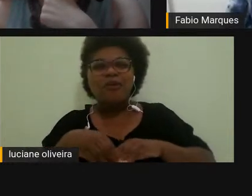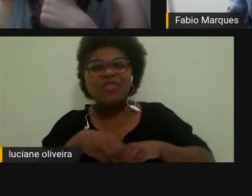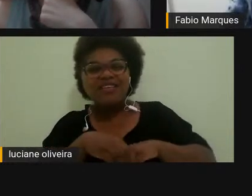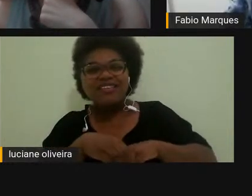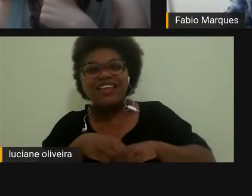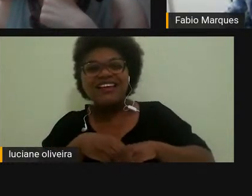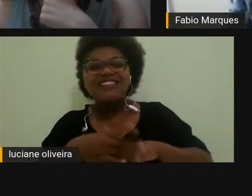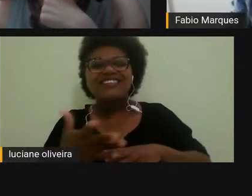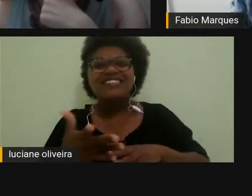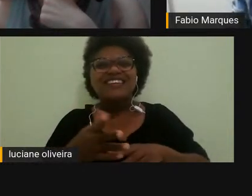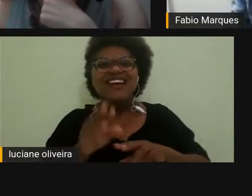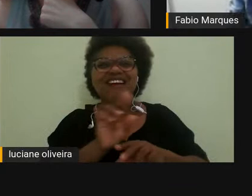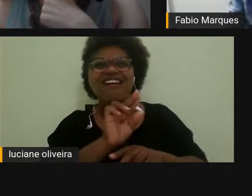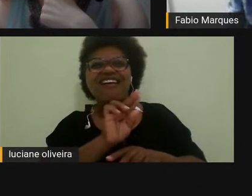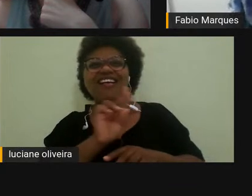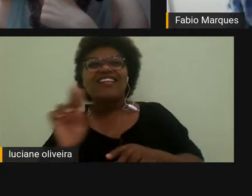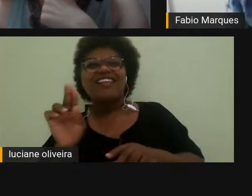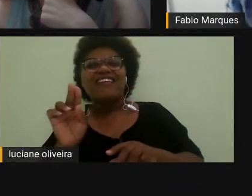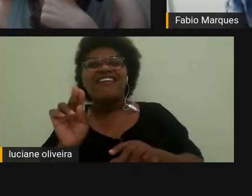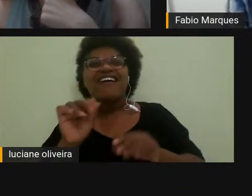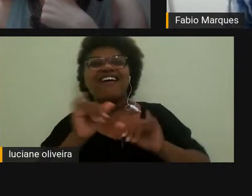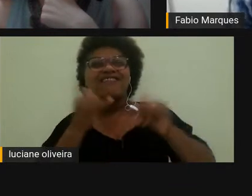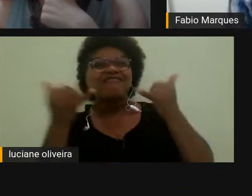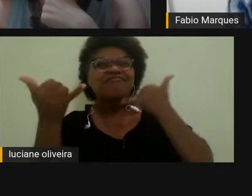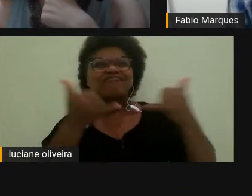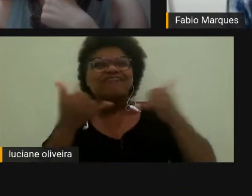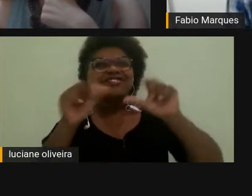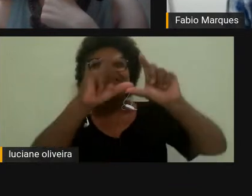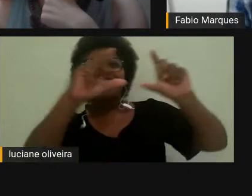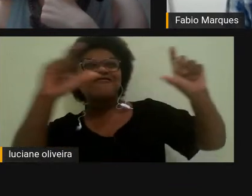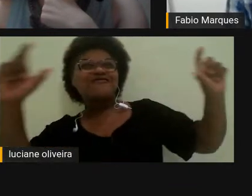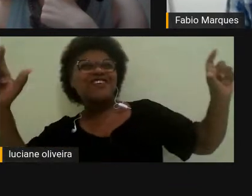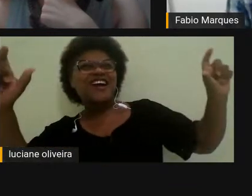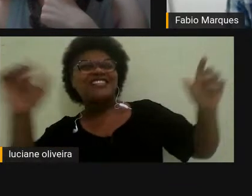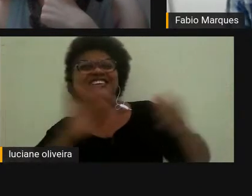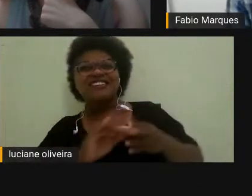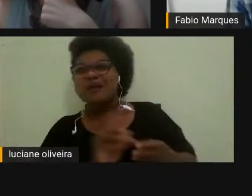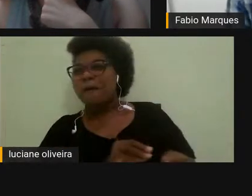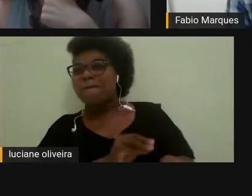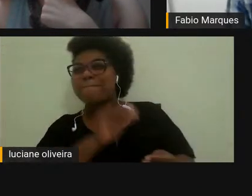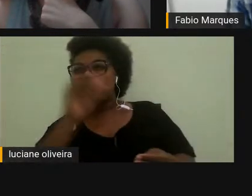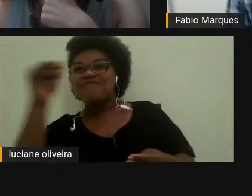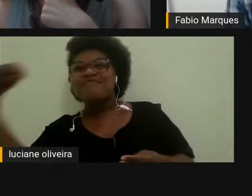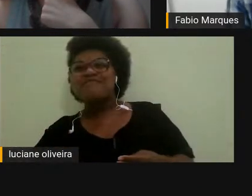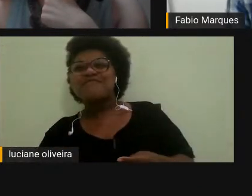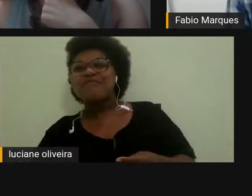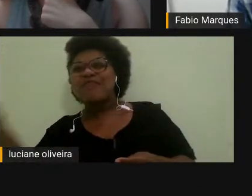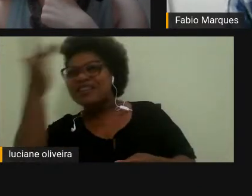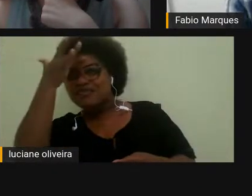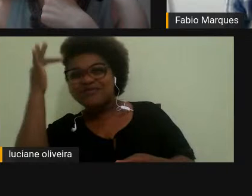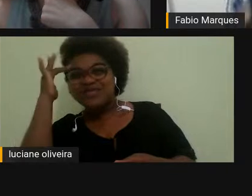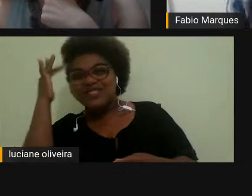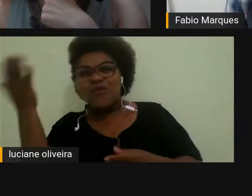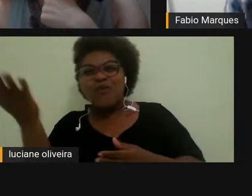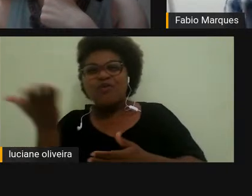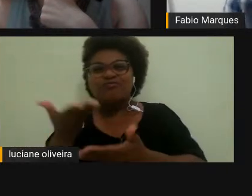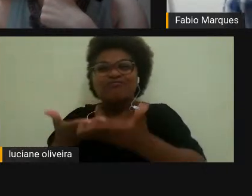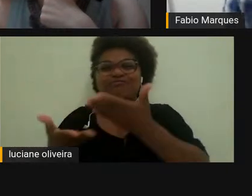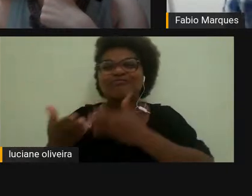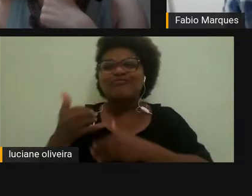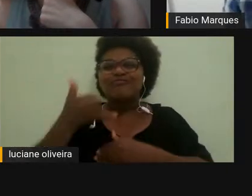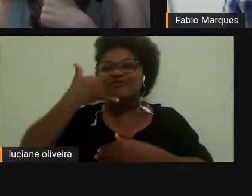informação que tá na faixa E aí passa para pessoa né o áudio do celular e já há uma previsão